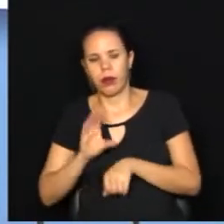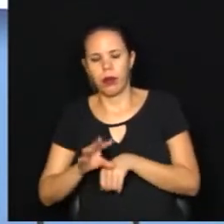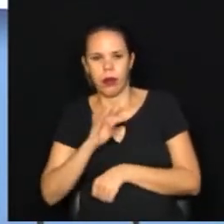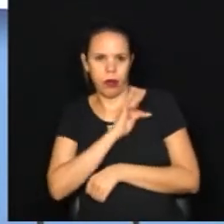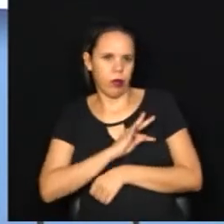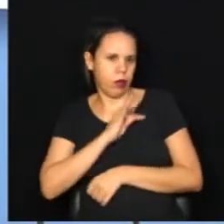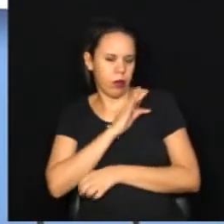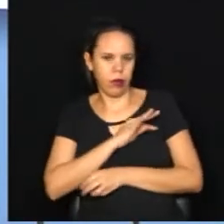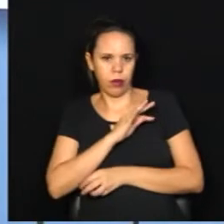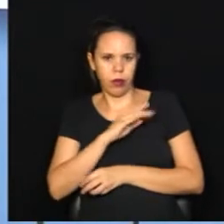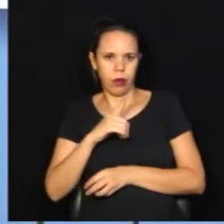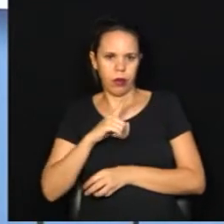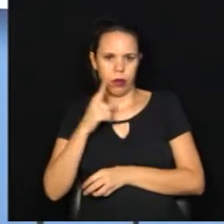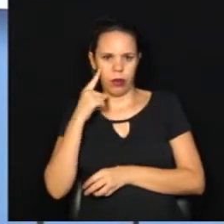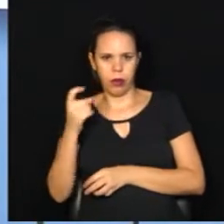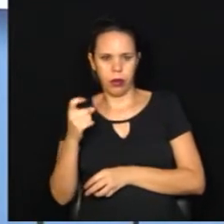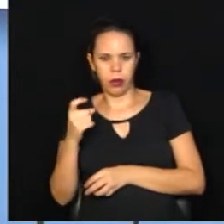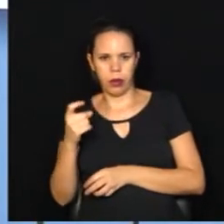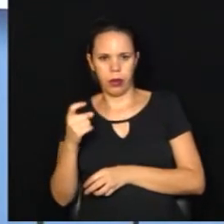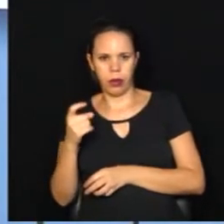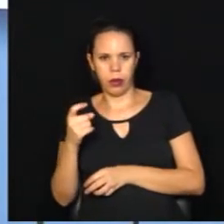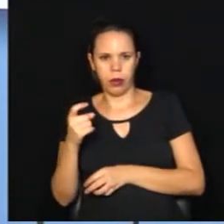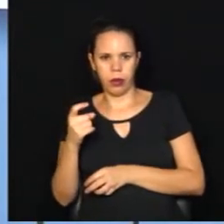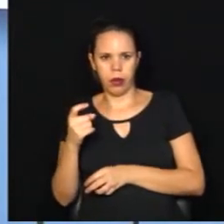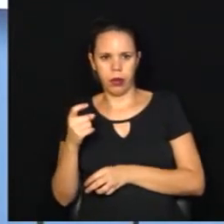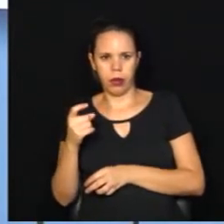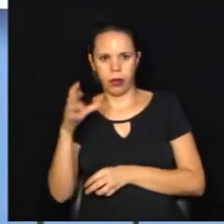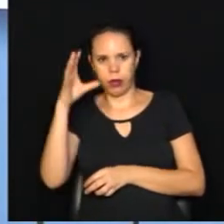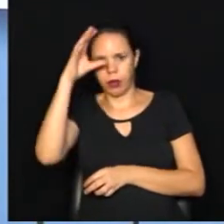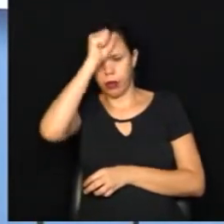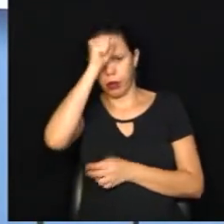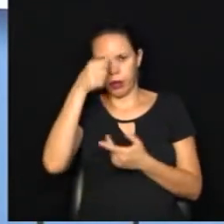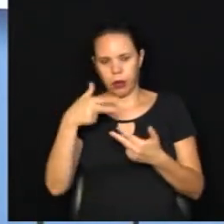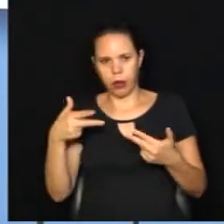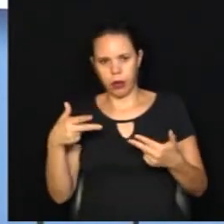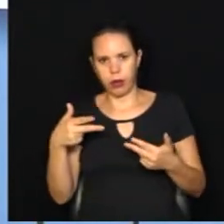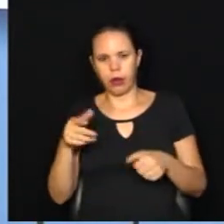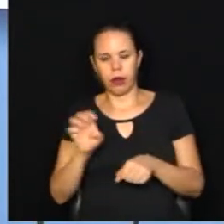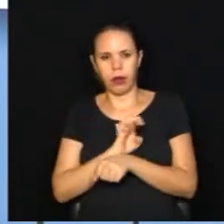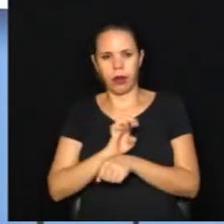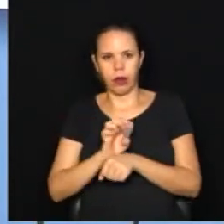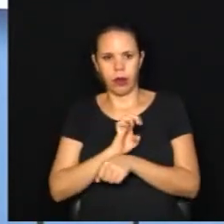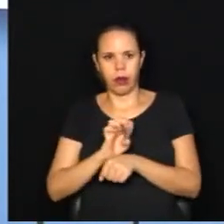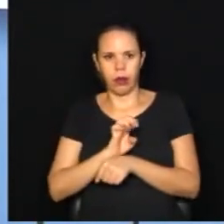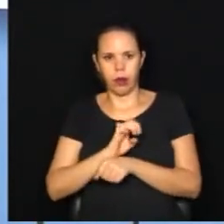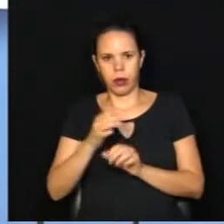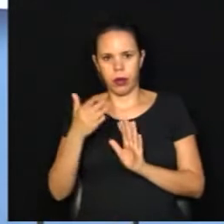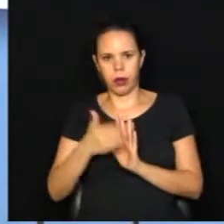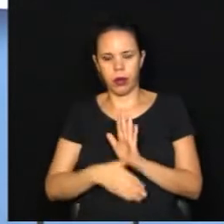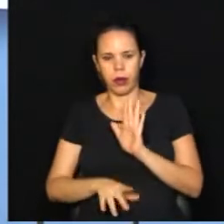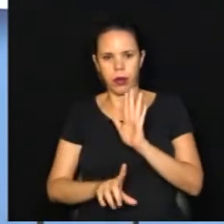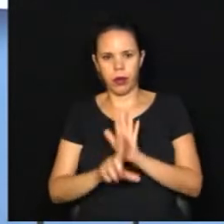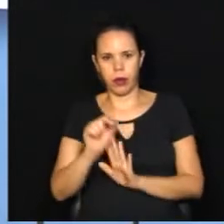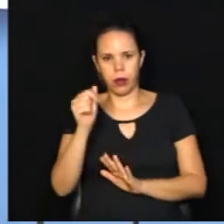a 116, 134, 210, 211, 230,